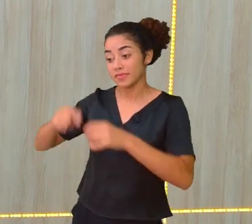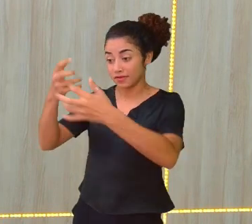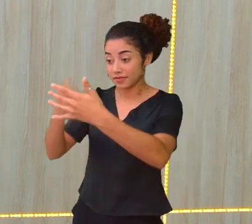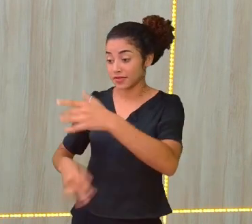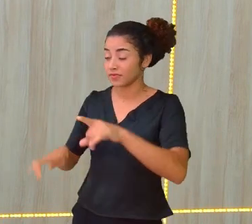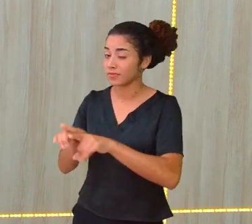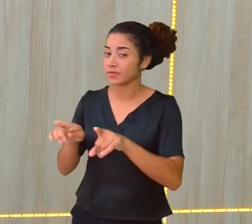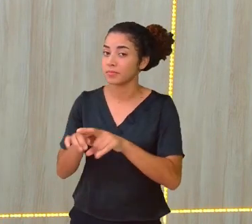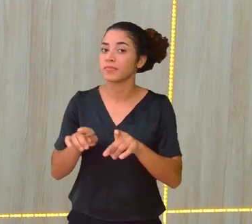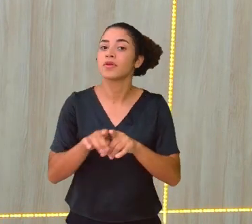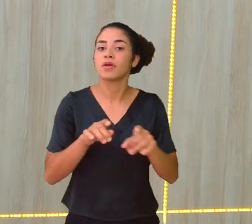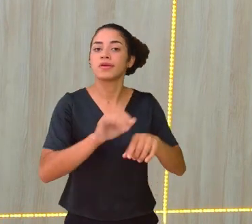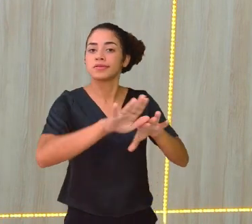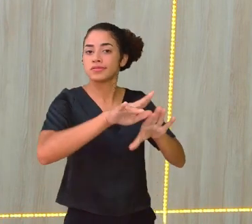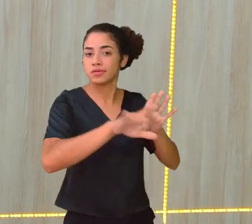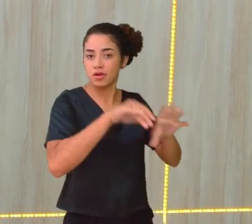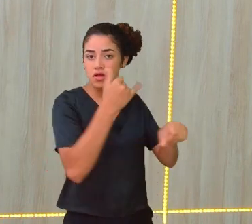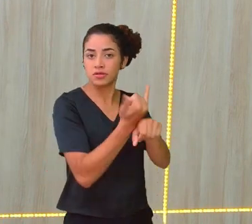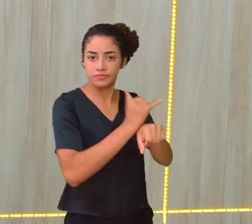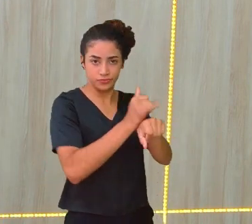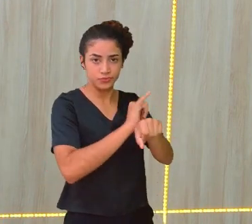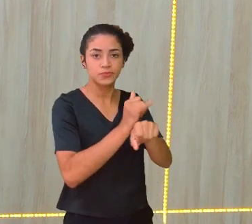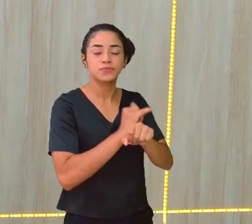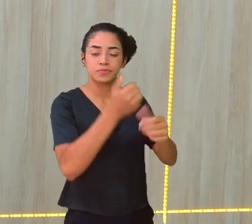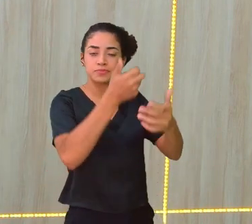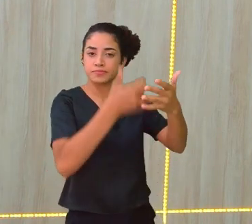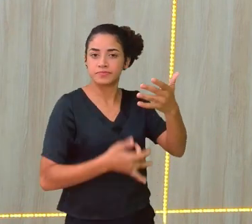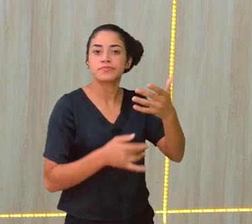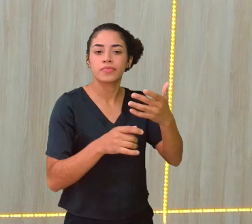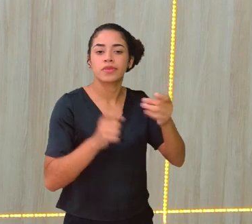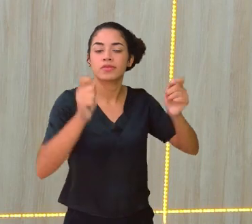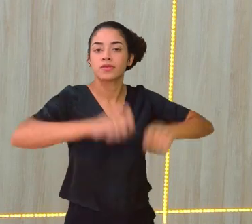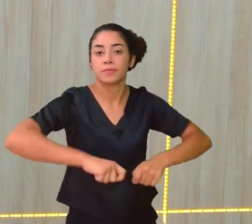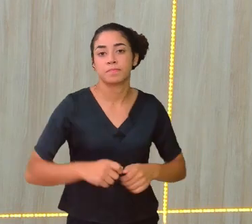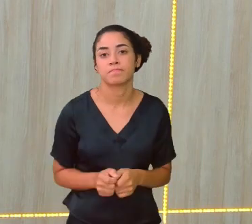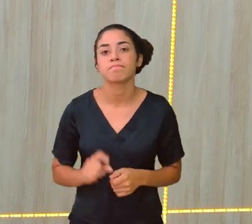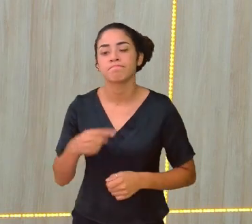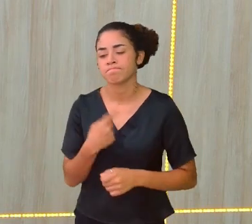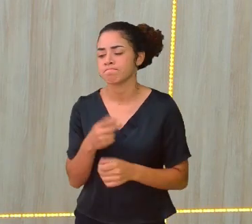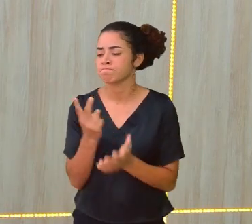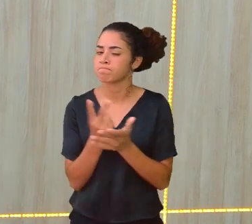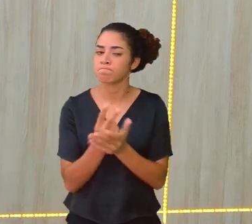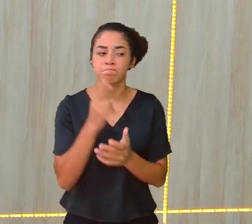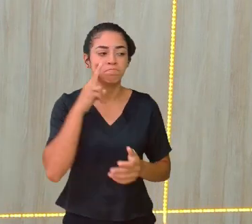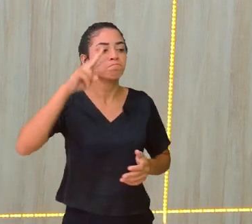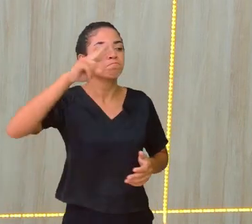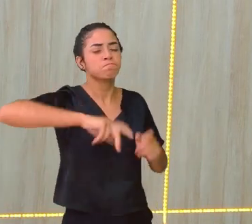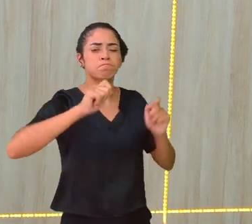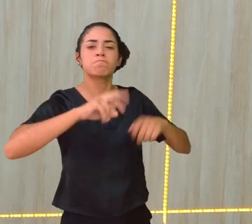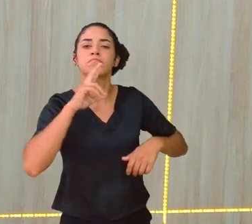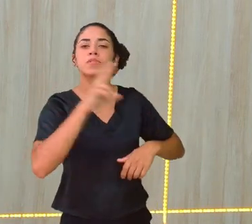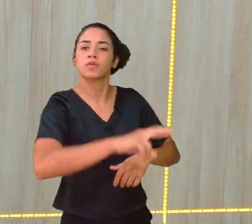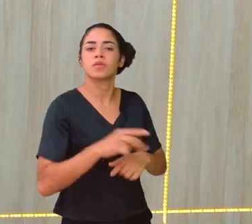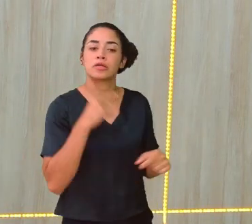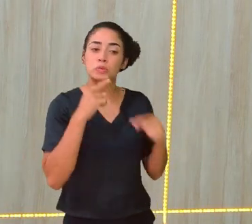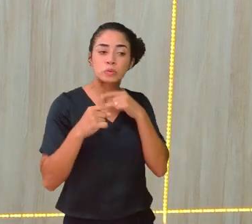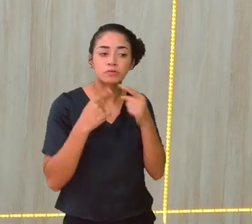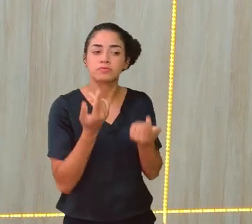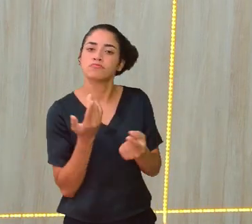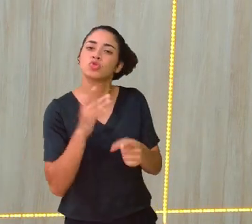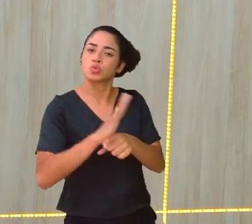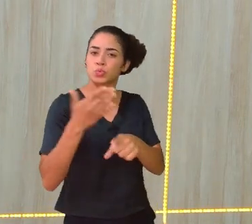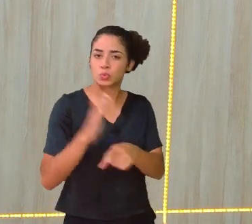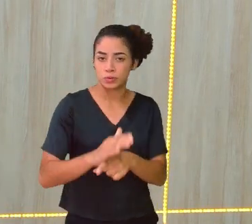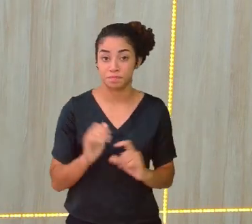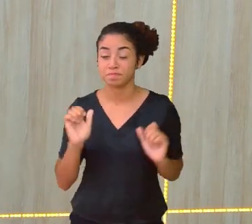naquela parte de comentário, tá certo? Que aí a gente tá sempre passando por lá, né? E a gente pode tirar as dúvidas de vocês, caso vocês